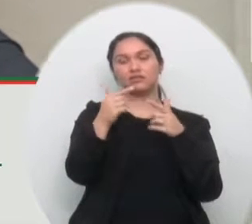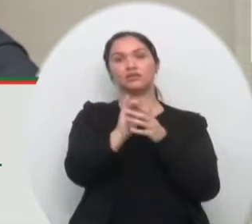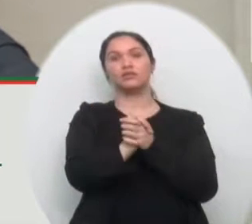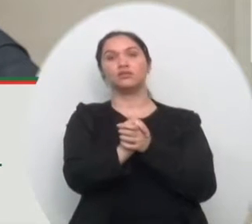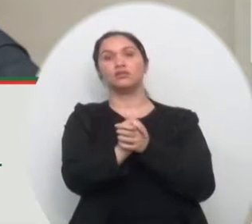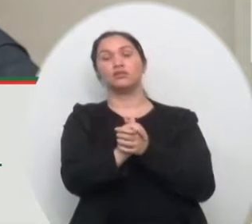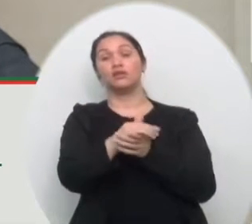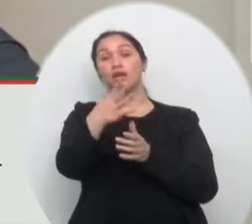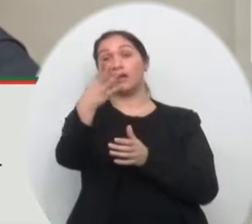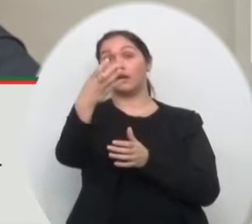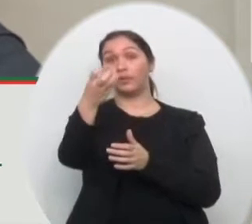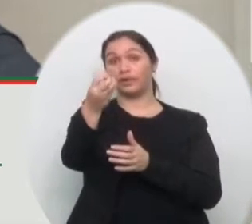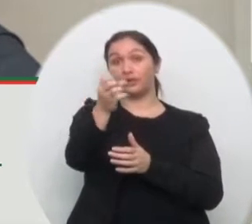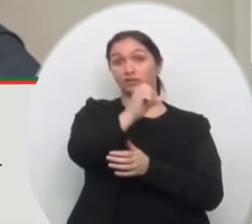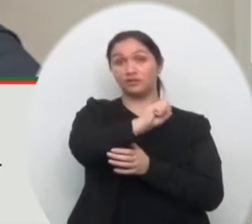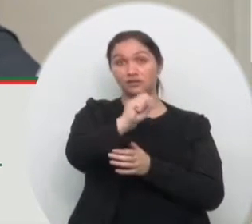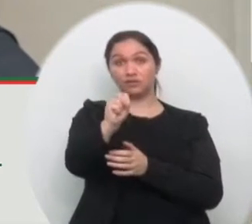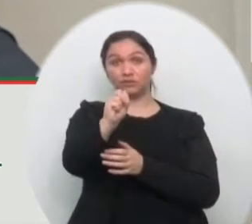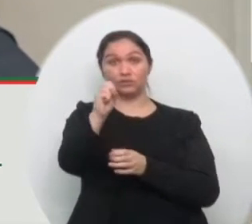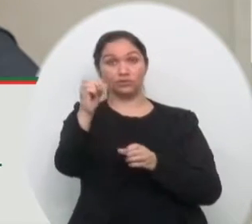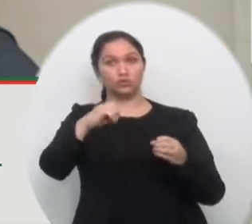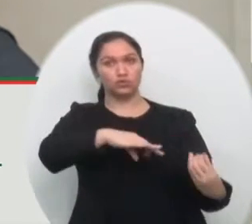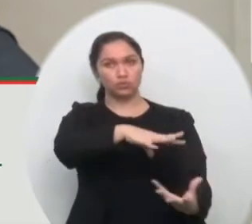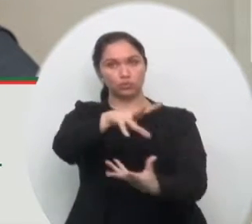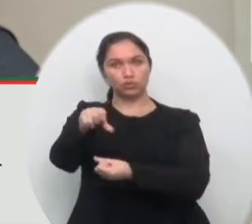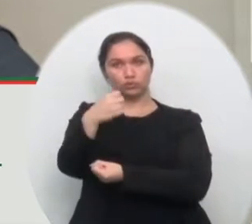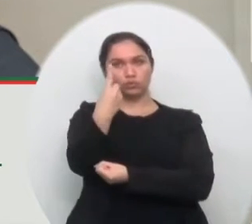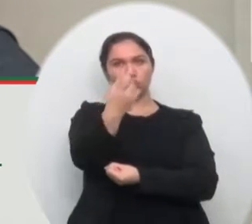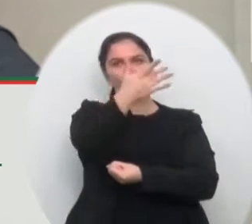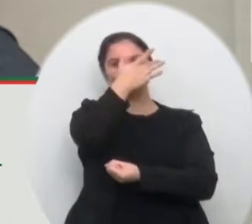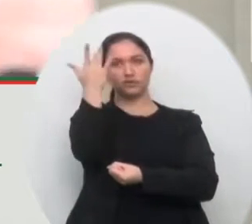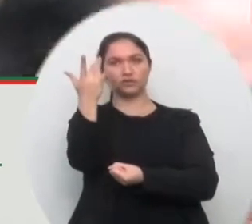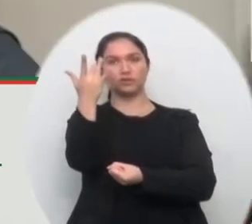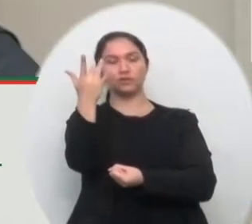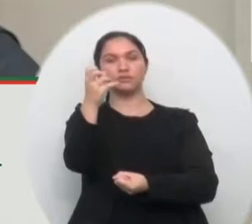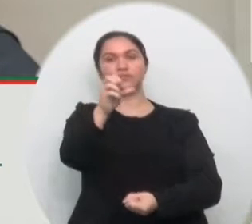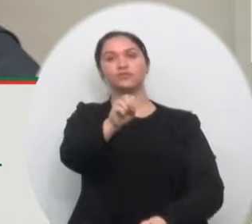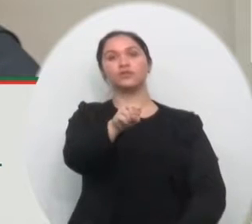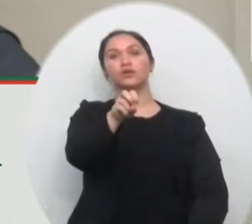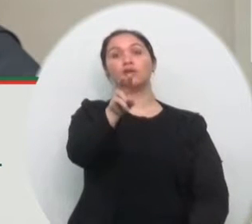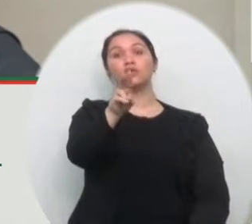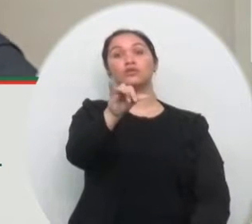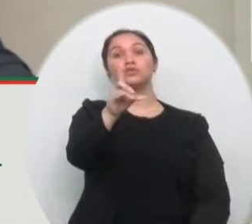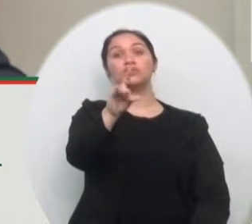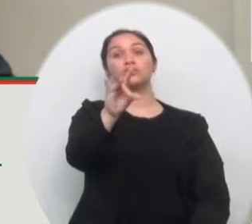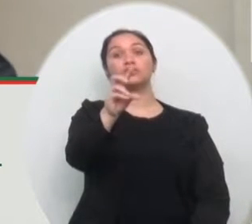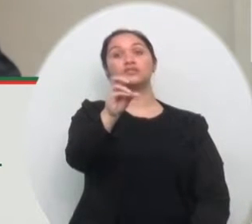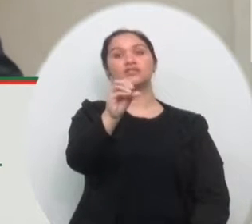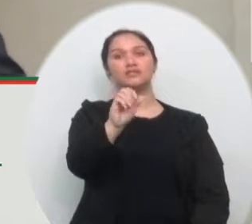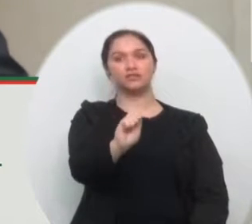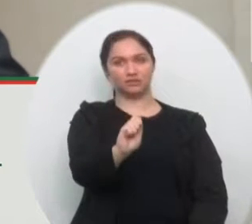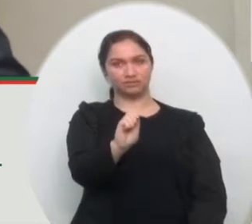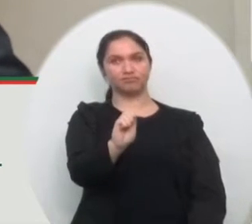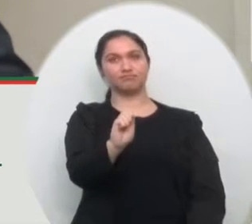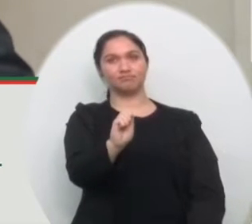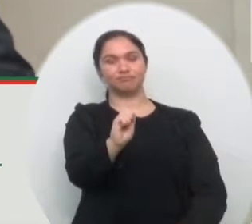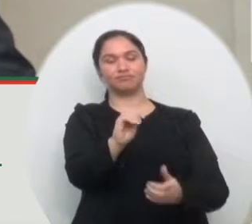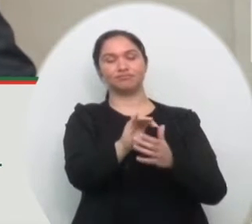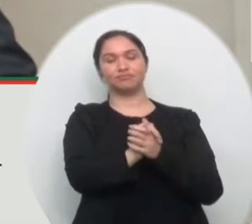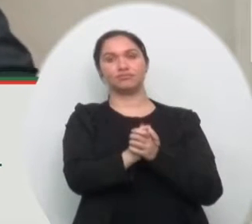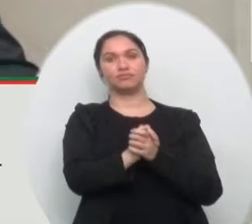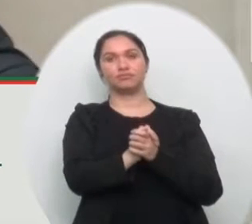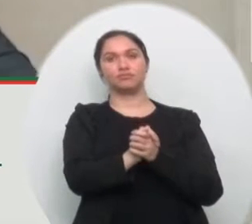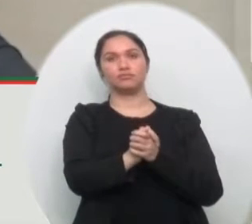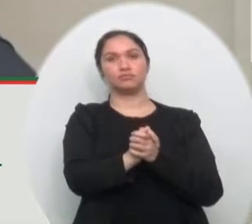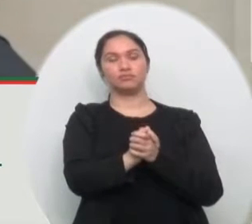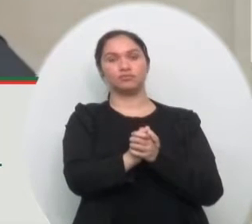A cada 40 segundos, no mundo, uma pessoa comete suicídio. Então, são dados muito alarmantes e que são pouco conhecidos. E,